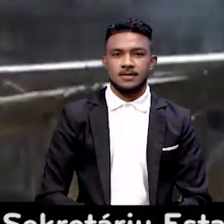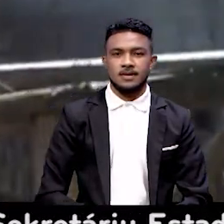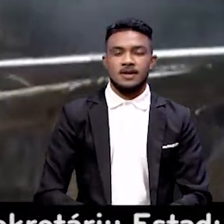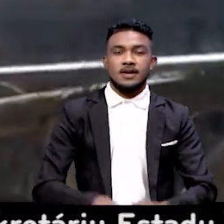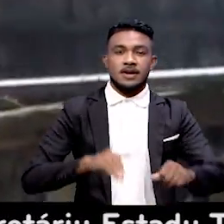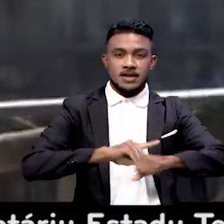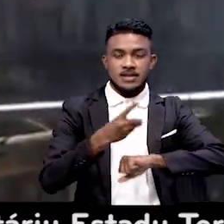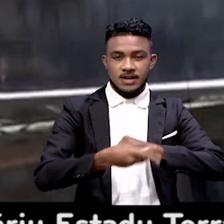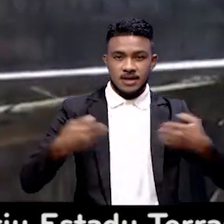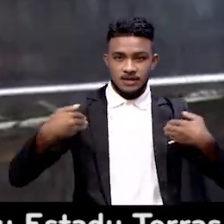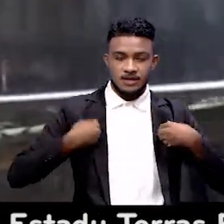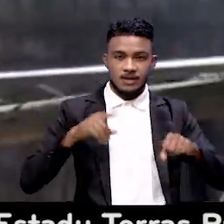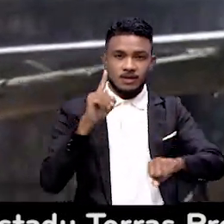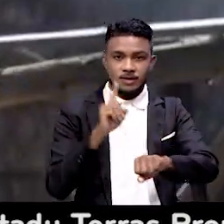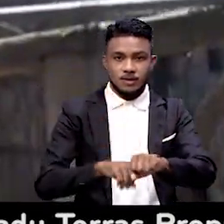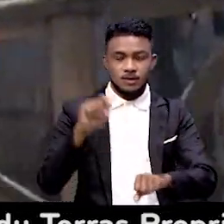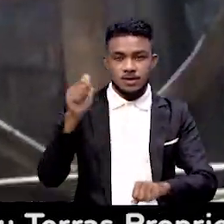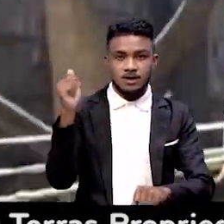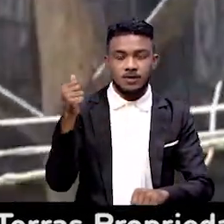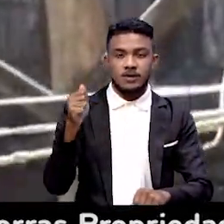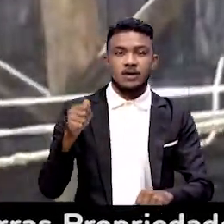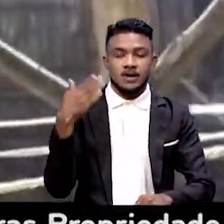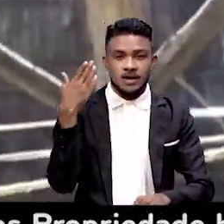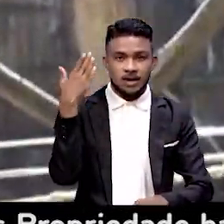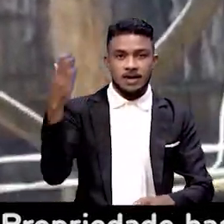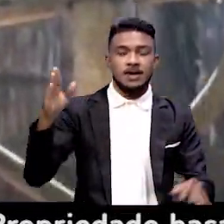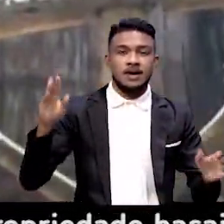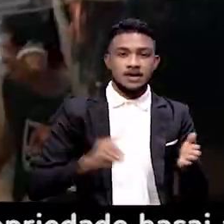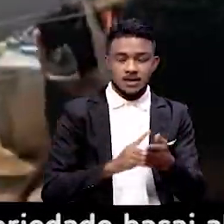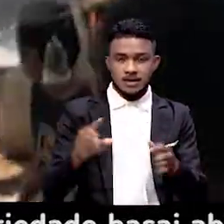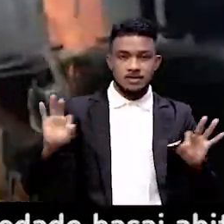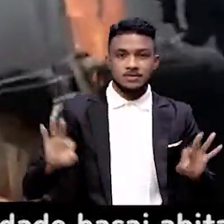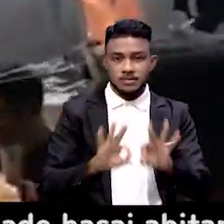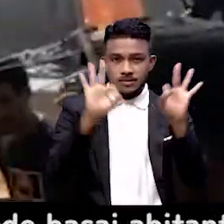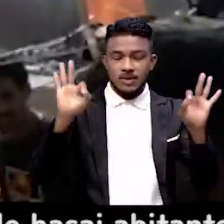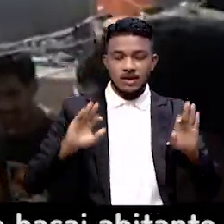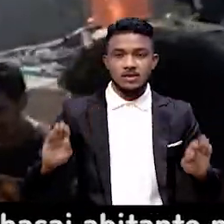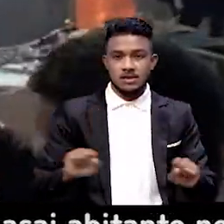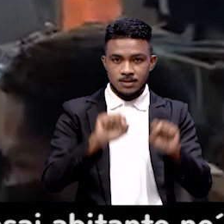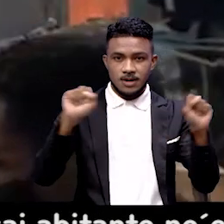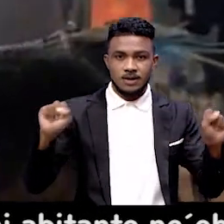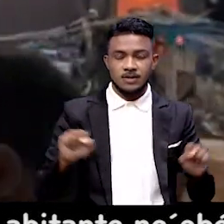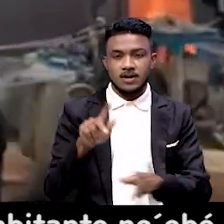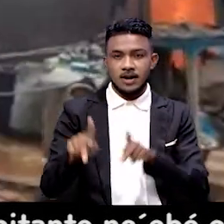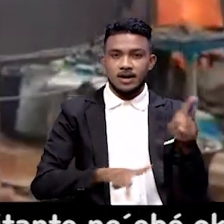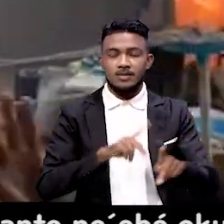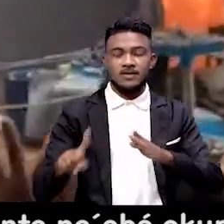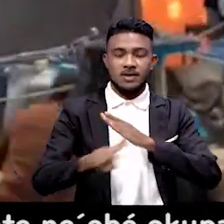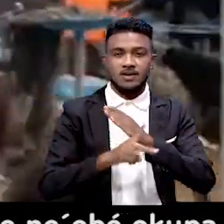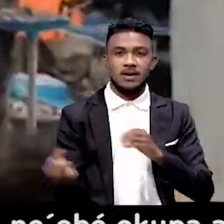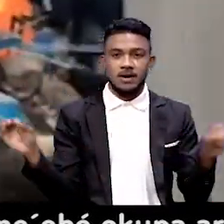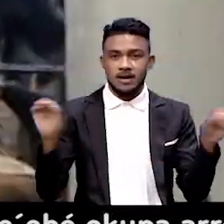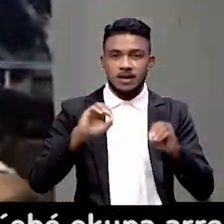Incêndio ne acontece mais ou menos tuku sanulu hobalun e a sábado semana ne, mas que la ia vítima husi incêndio ne, mai